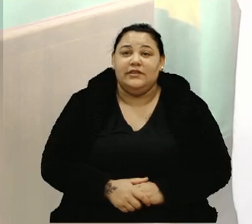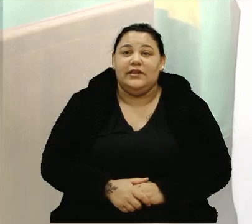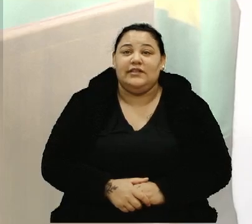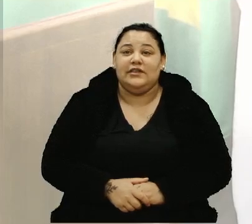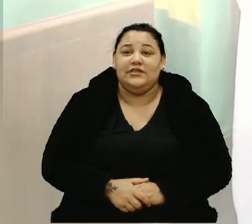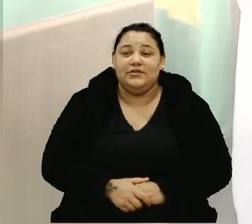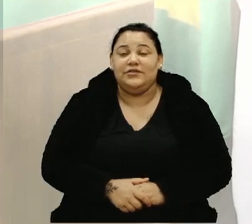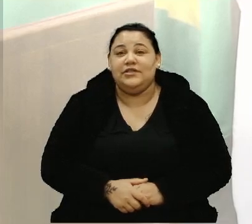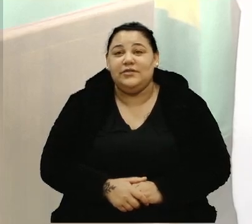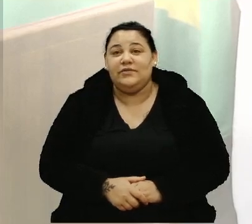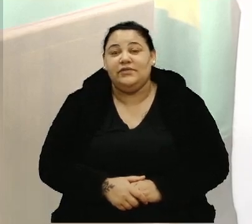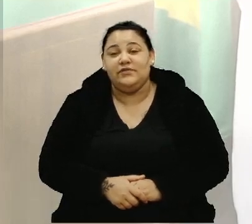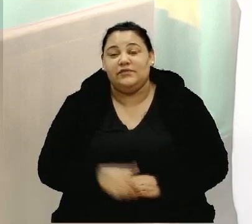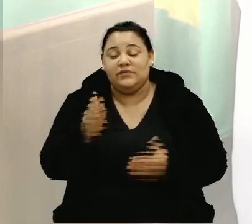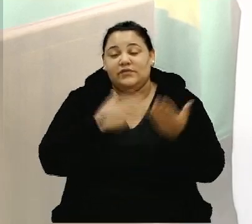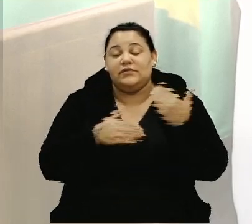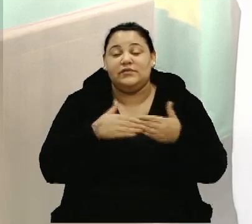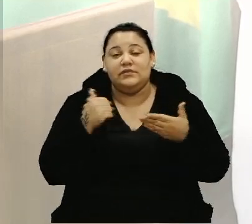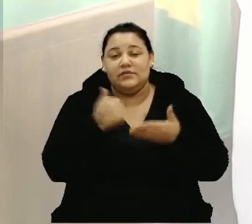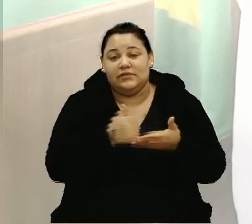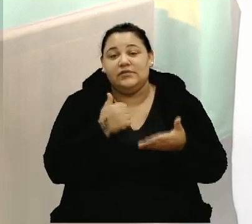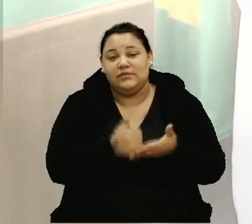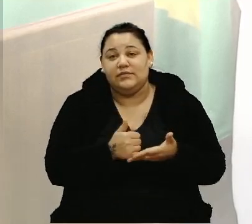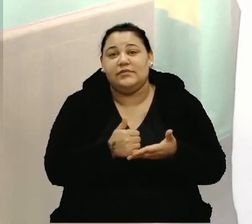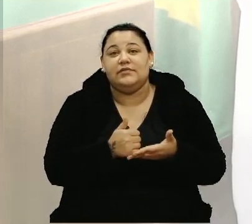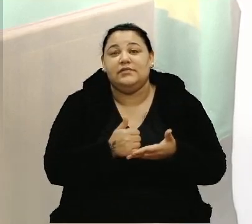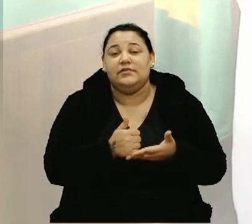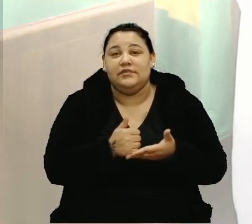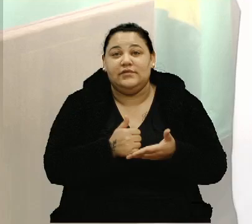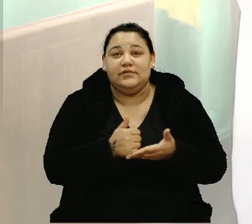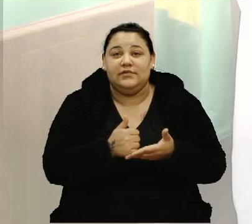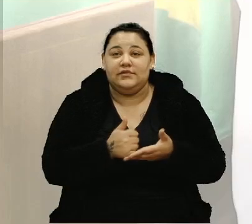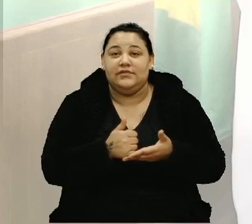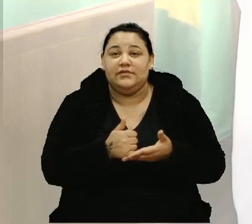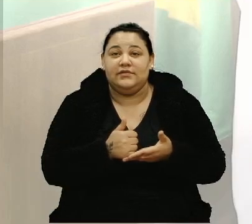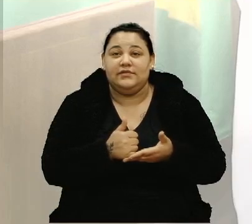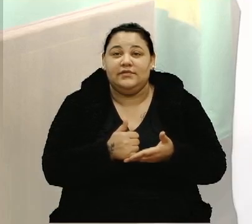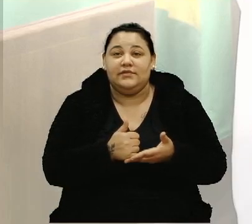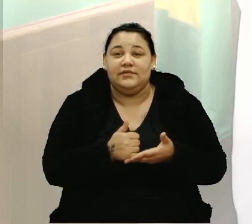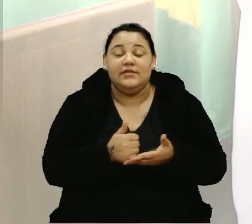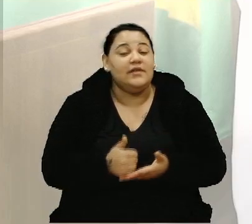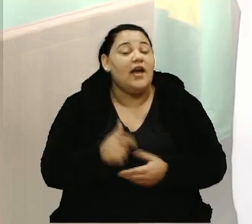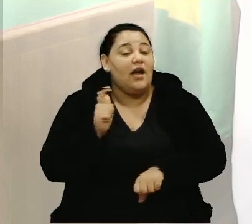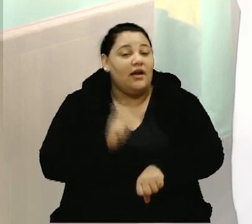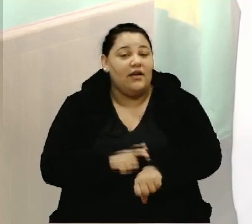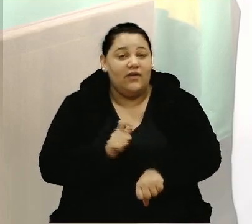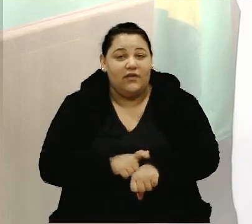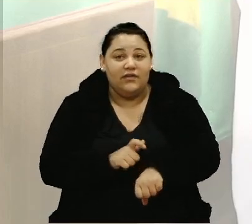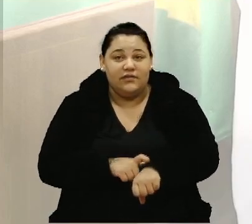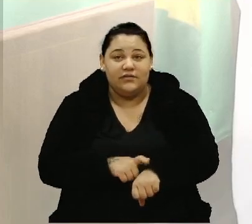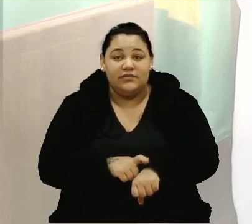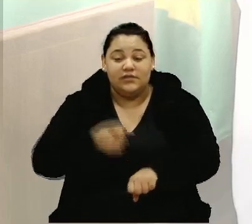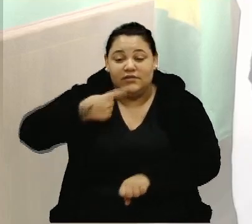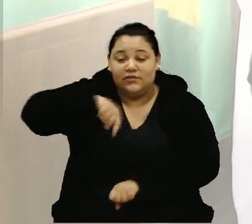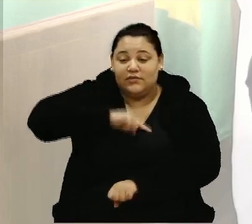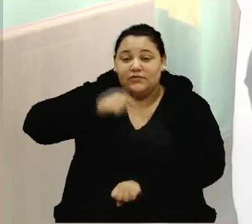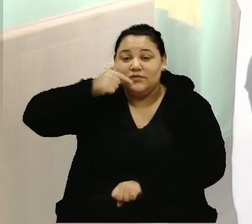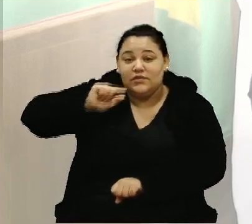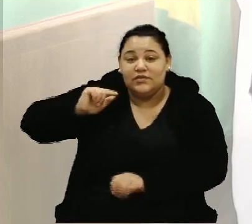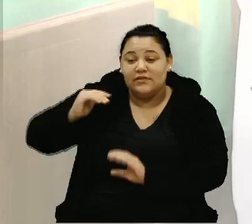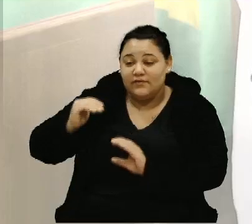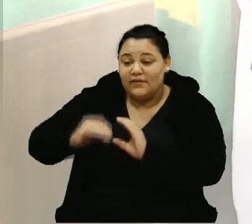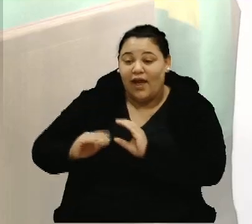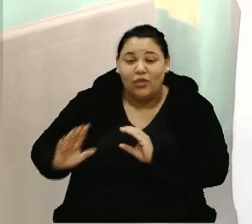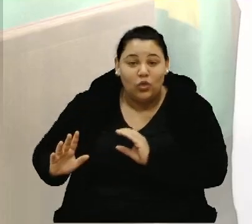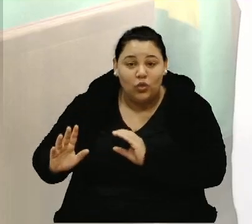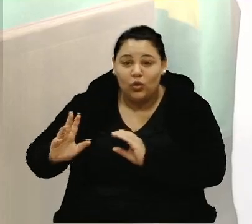apoiado. Estamos num momento de calamidade. É hora de nós encaminharmos tudo aquilo